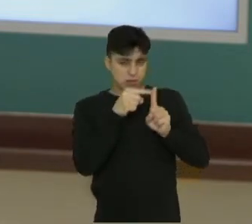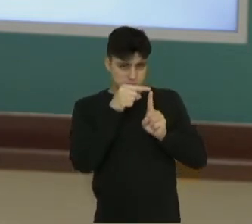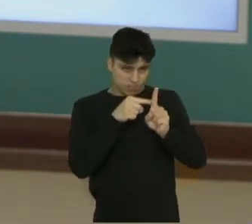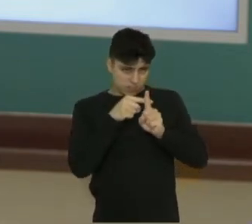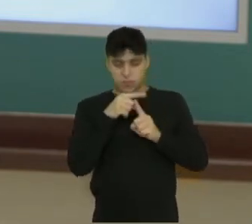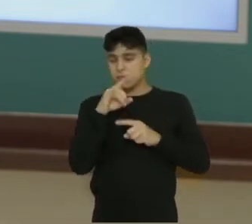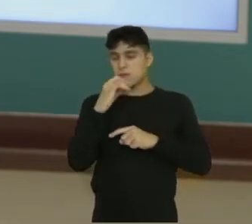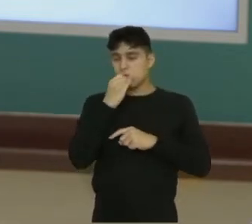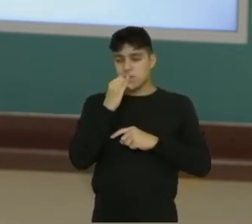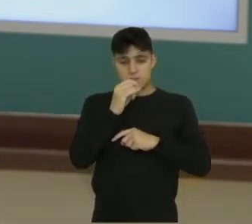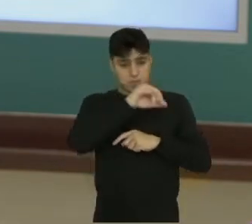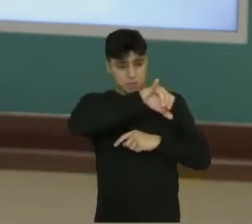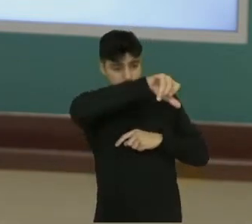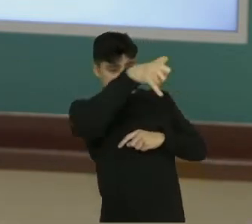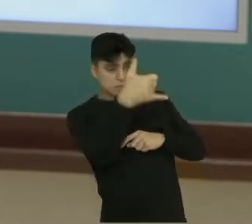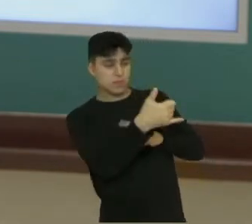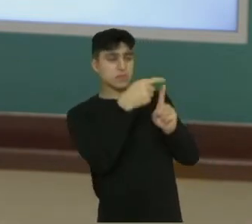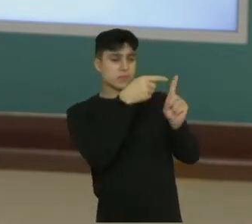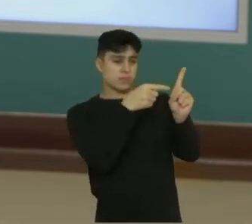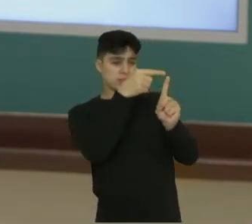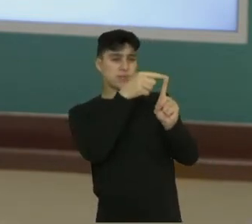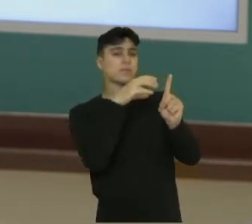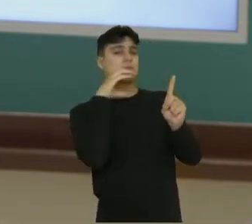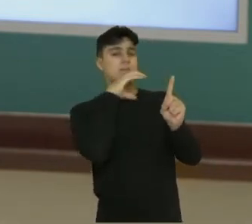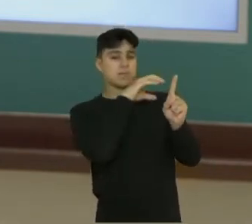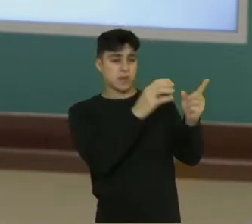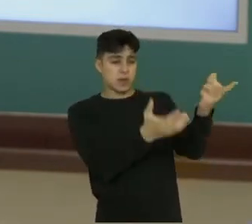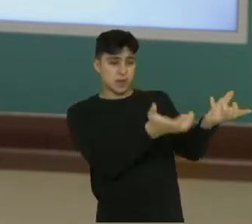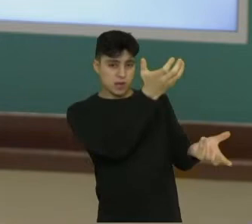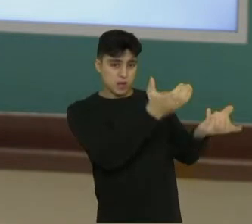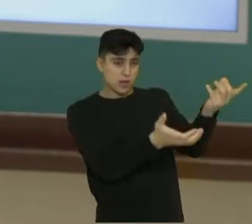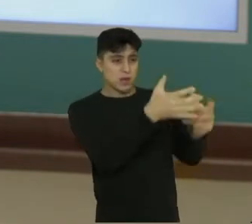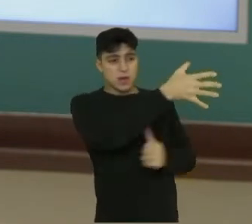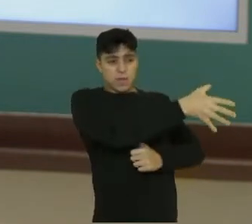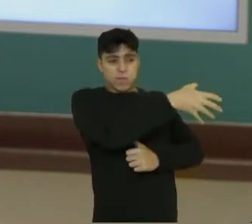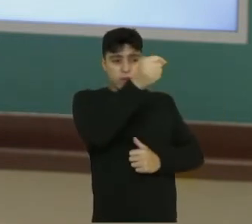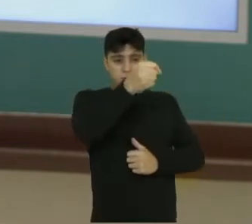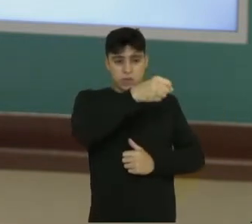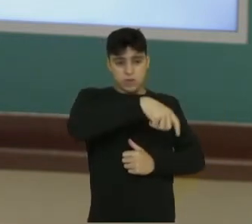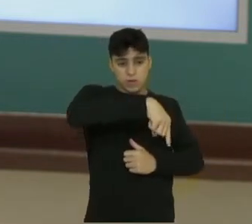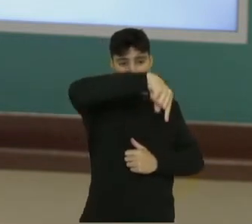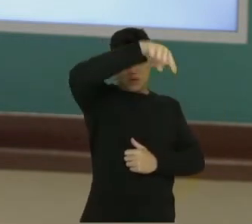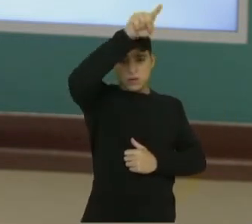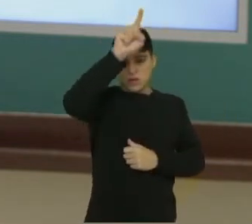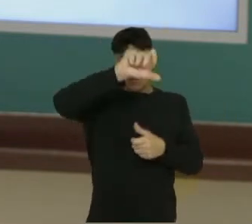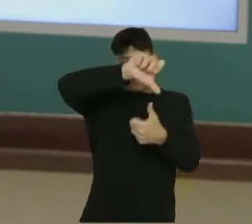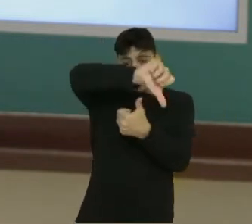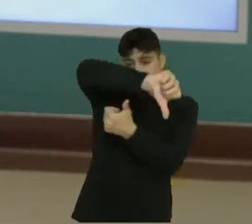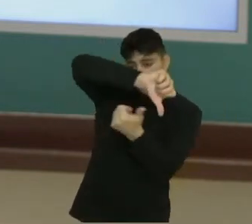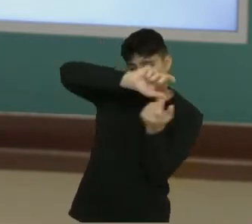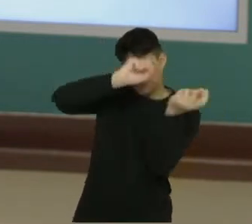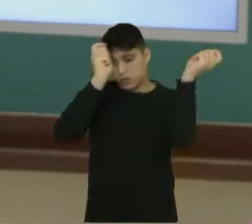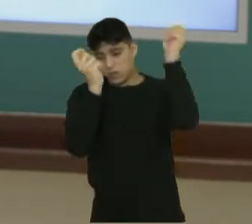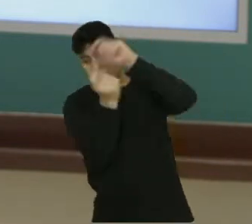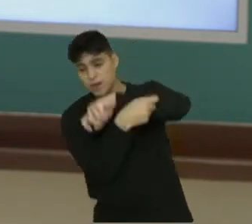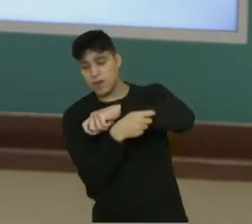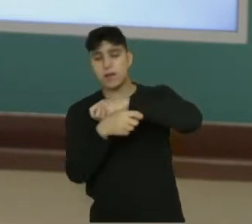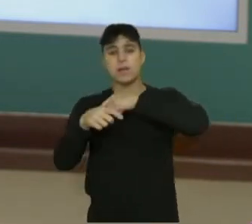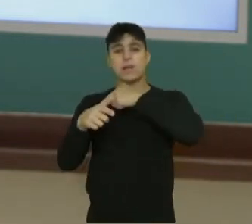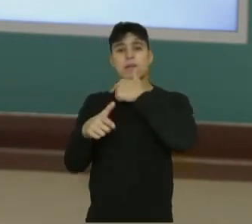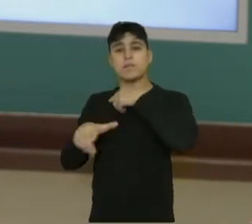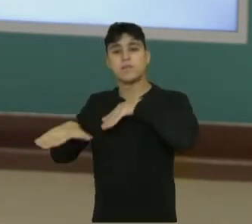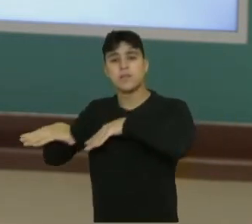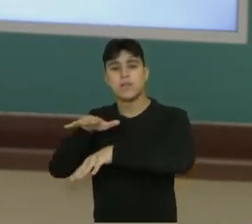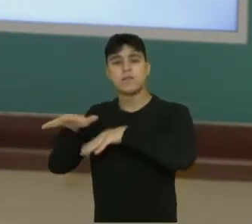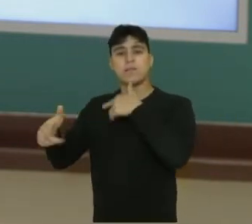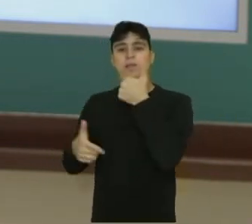ele aproveita a energia térmica oriunda de uma fornalha, certo? E converte, nesse caso, em energia mecânica,